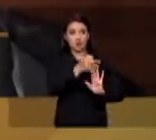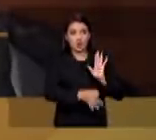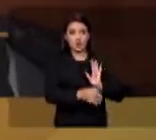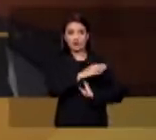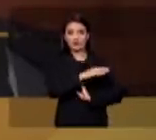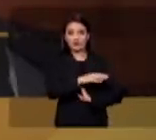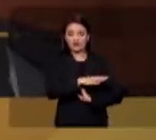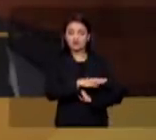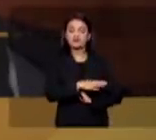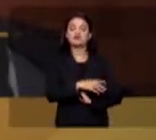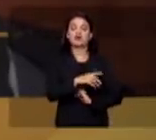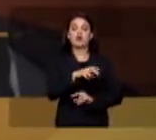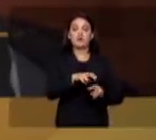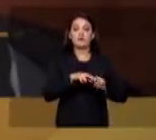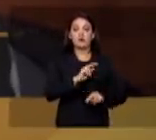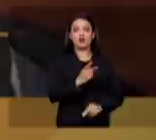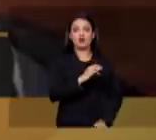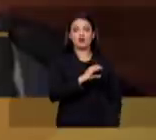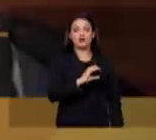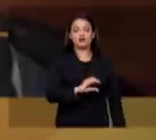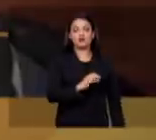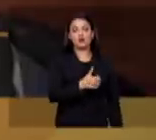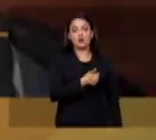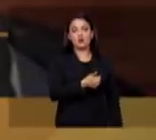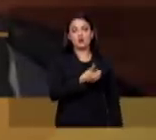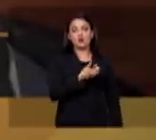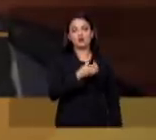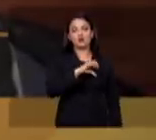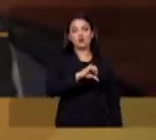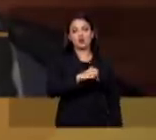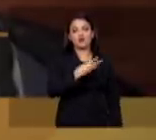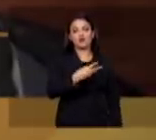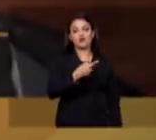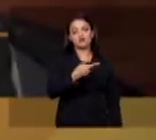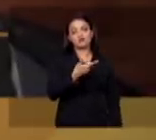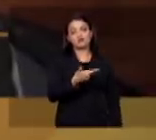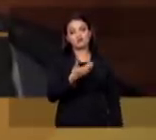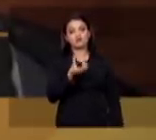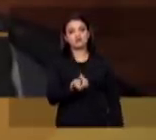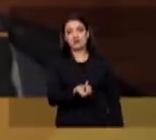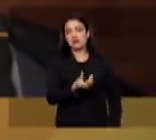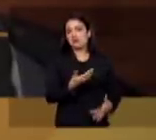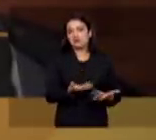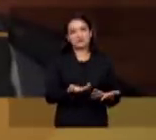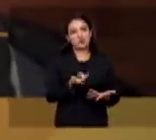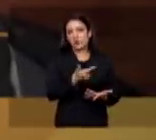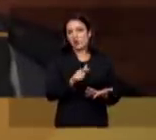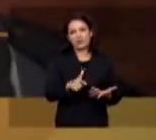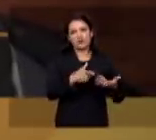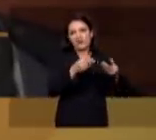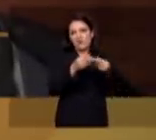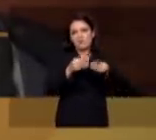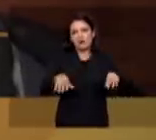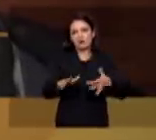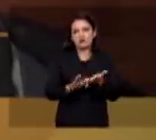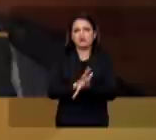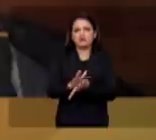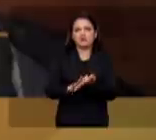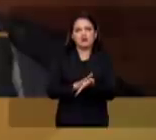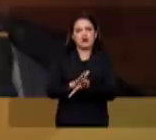habeas corpus 193-726, entendo, tornou prejudicada aquela pretensão